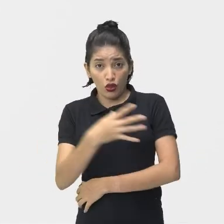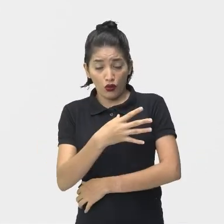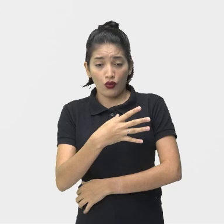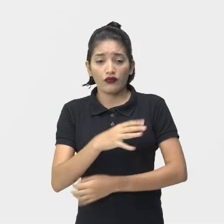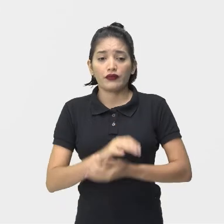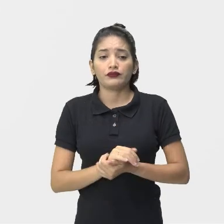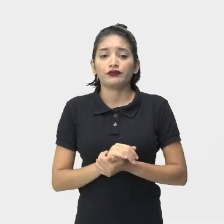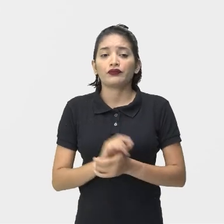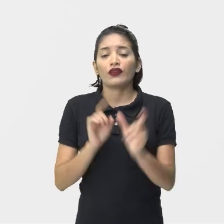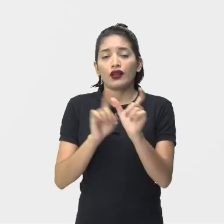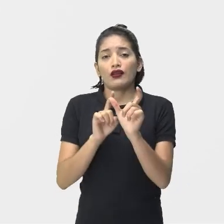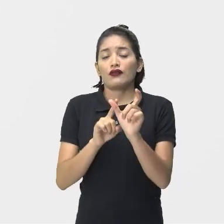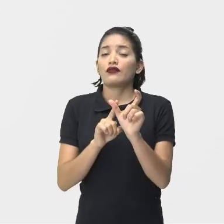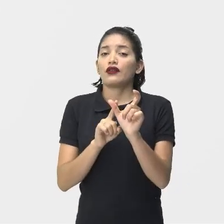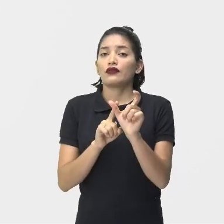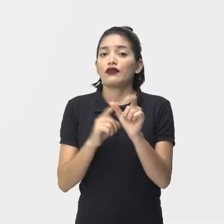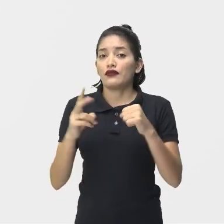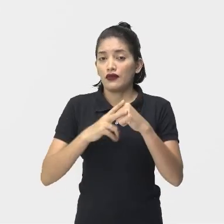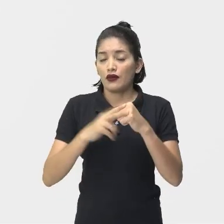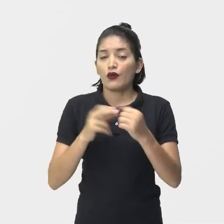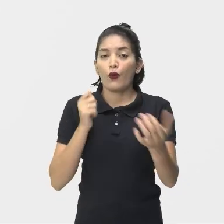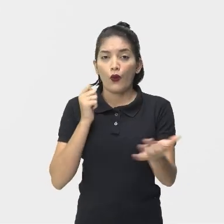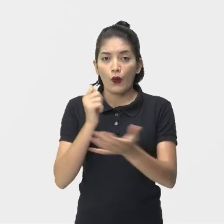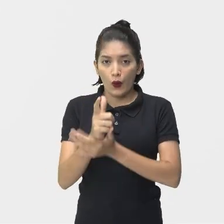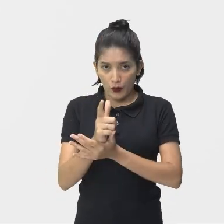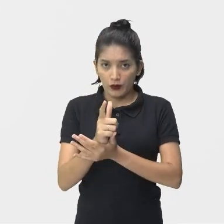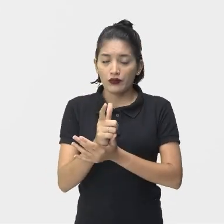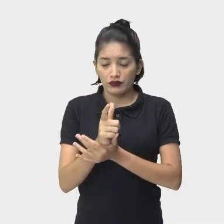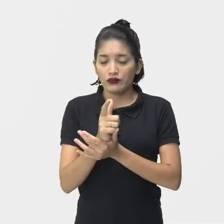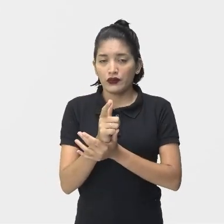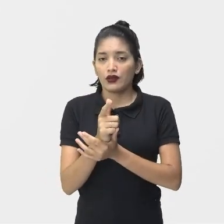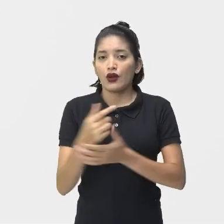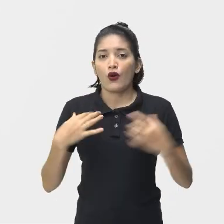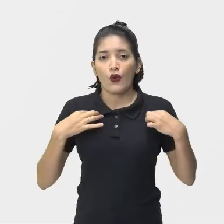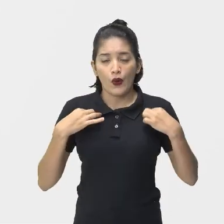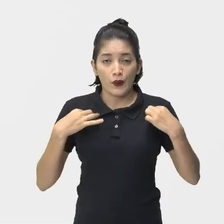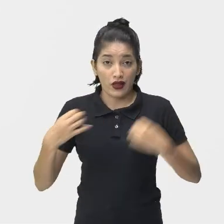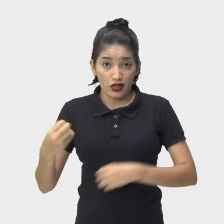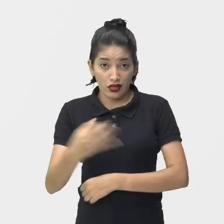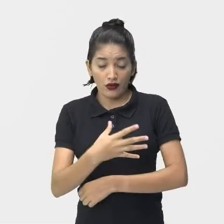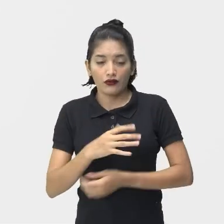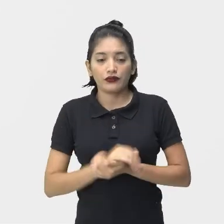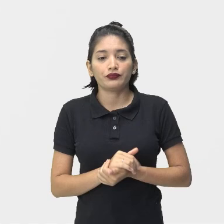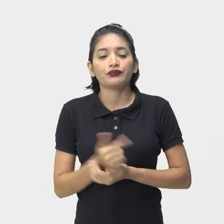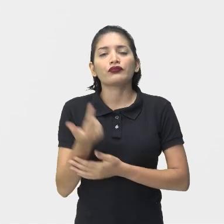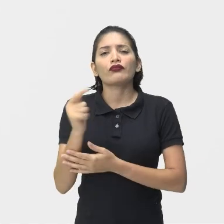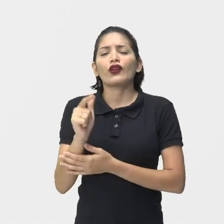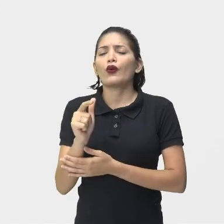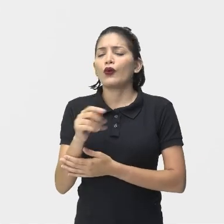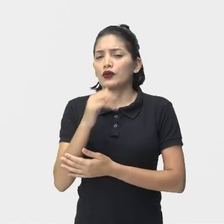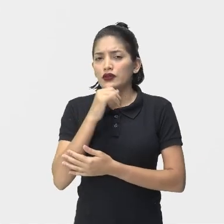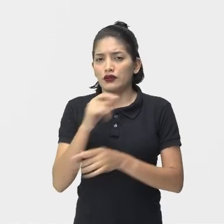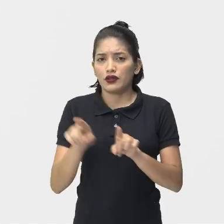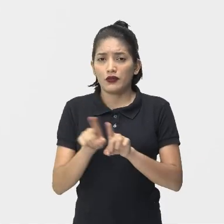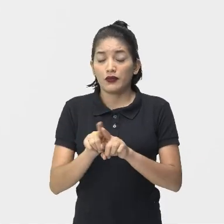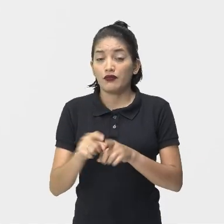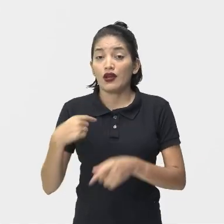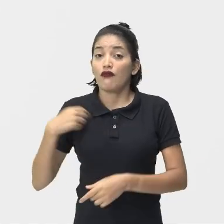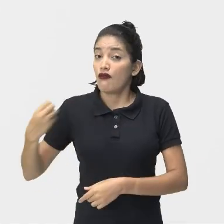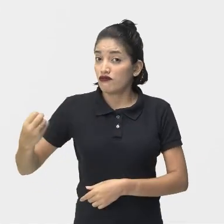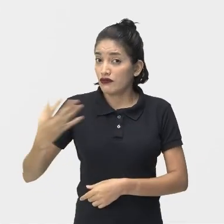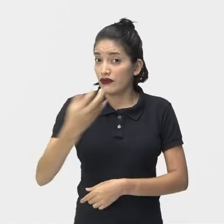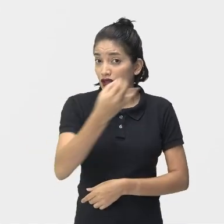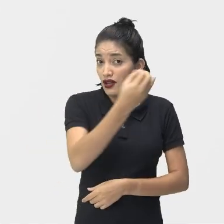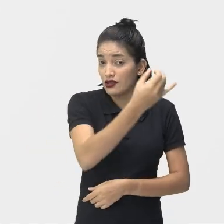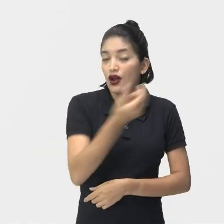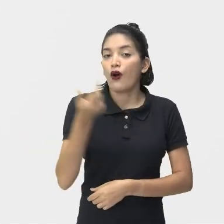verbo comprar, né? Comprarei umas roupas novas, né? Outro exemplo, viajarei a outro